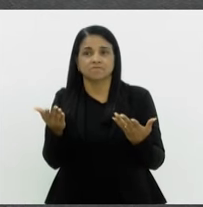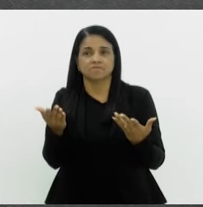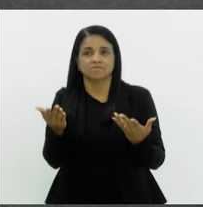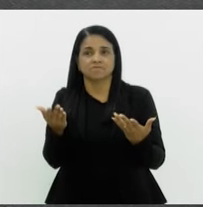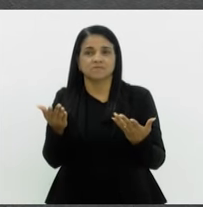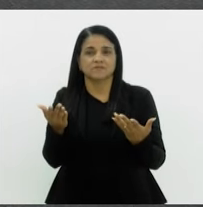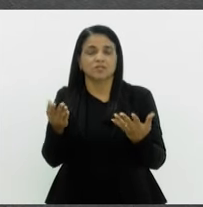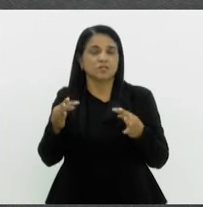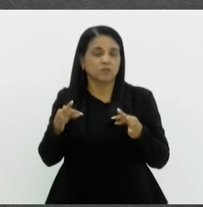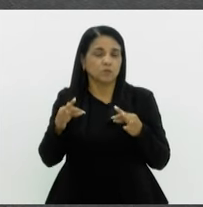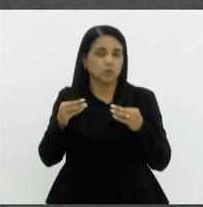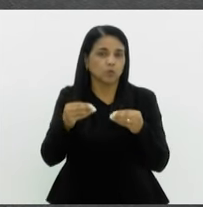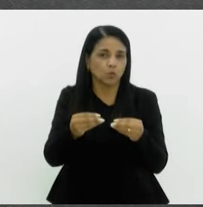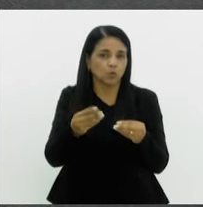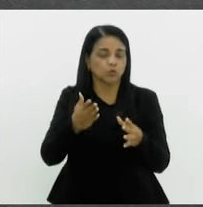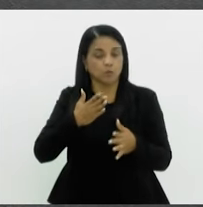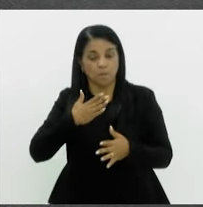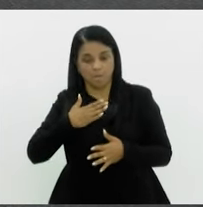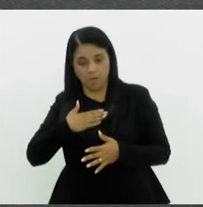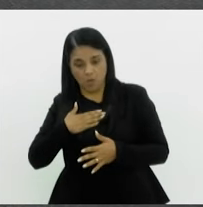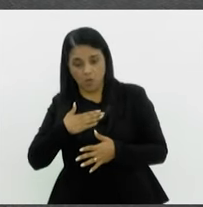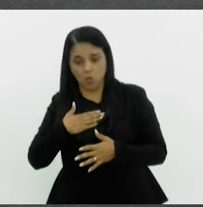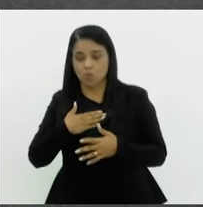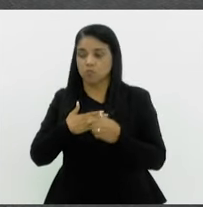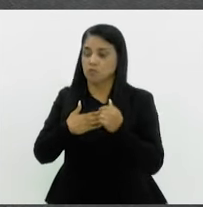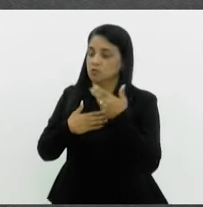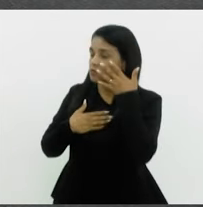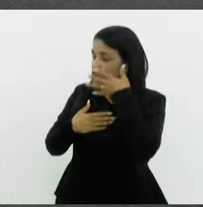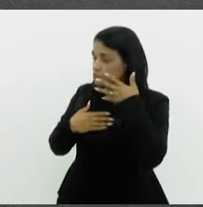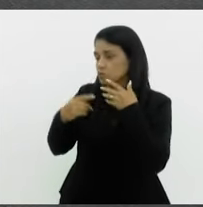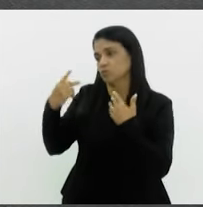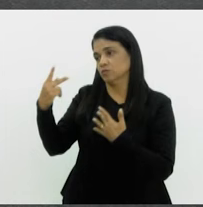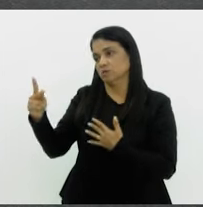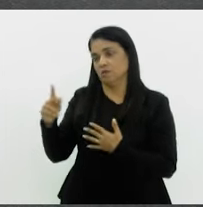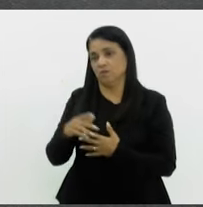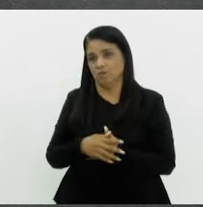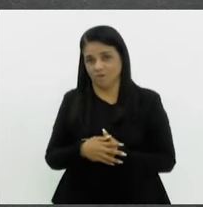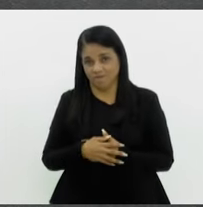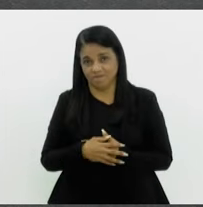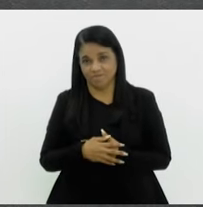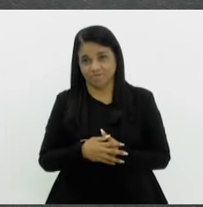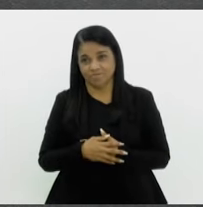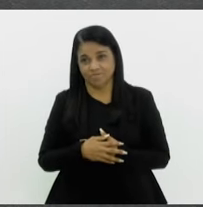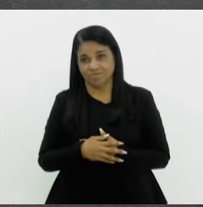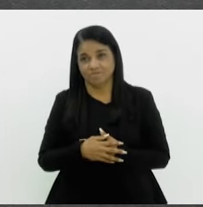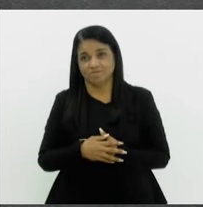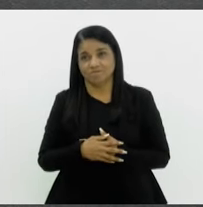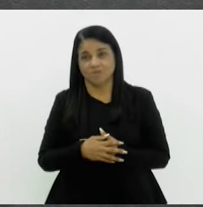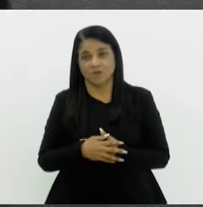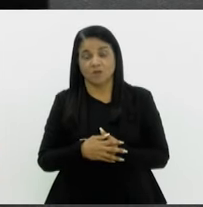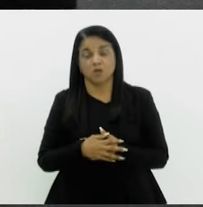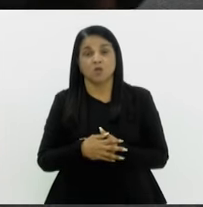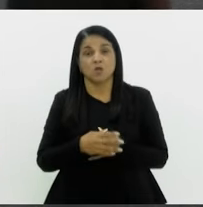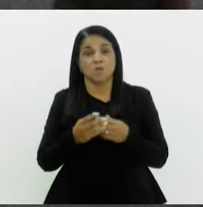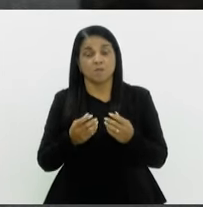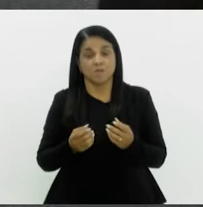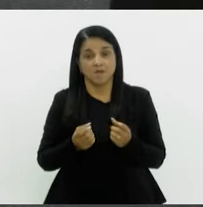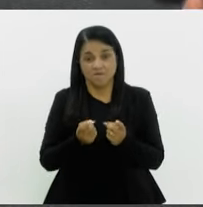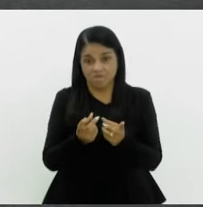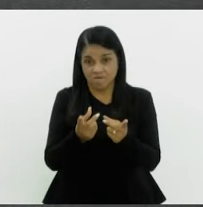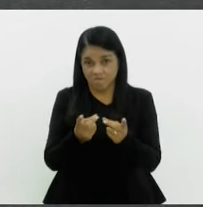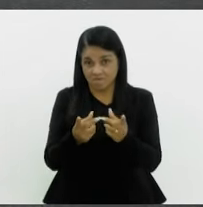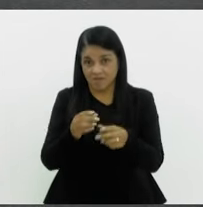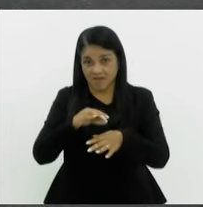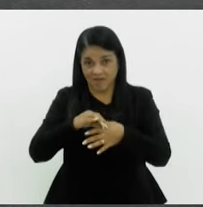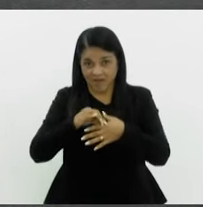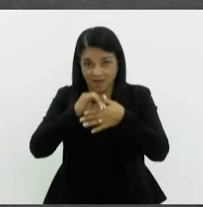sobre todos, tanto o meu quanto o discurso da senhora. Porque, para ser o maior produtor de carne do